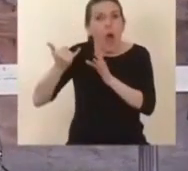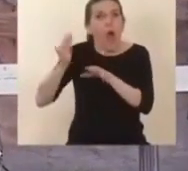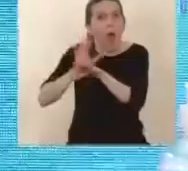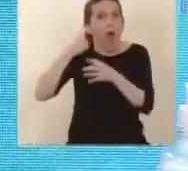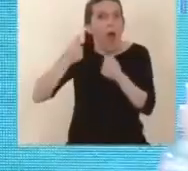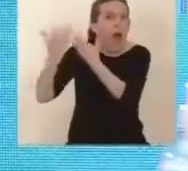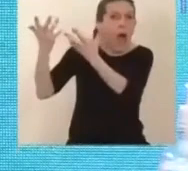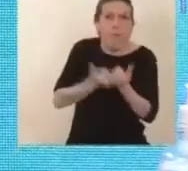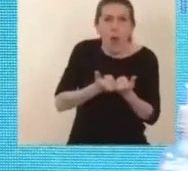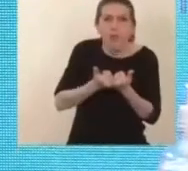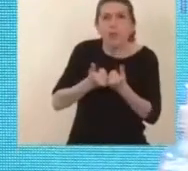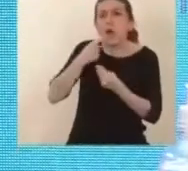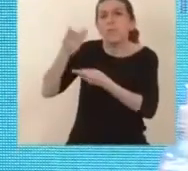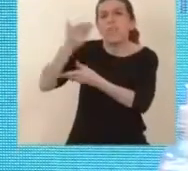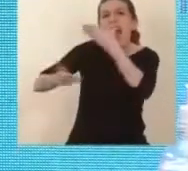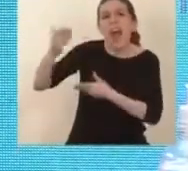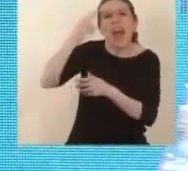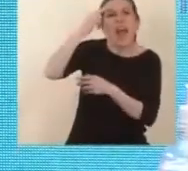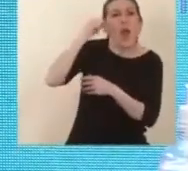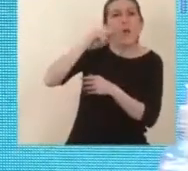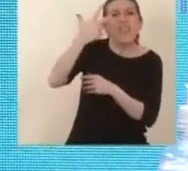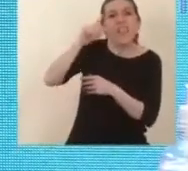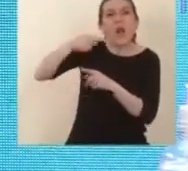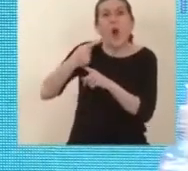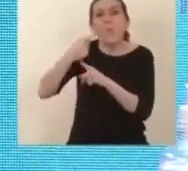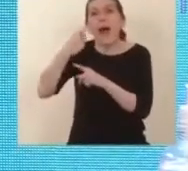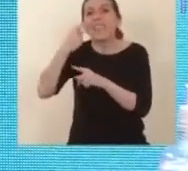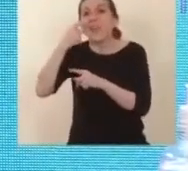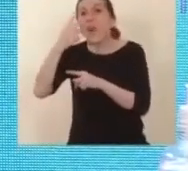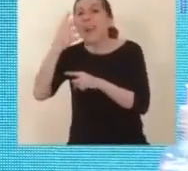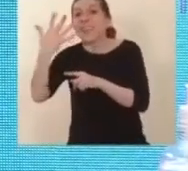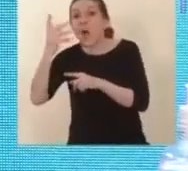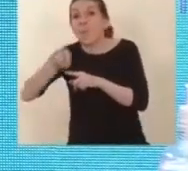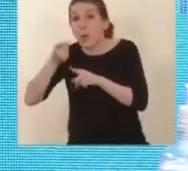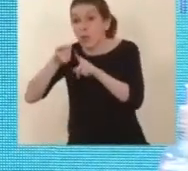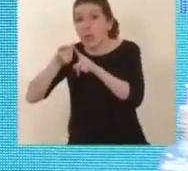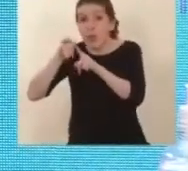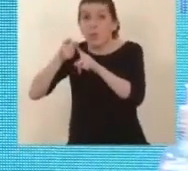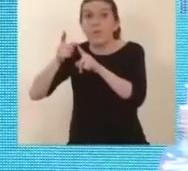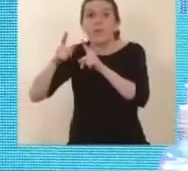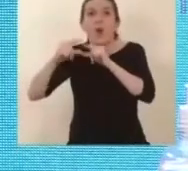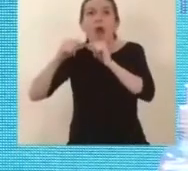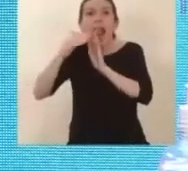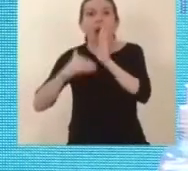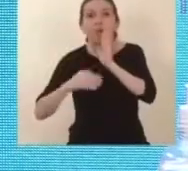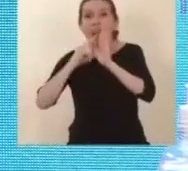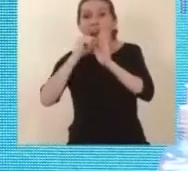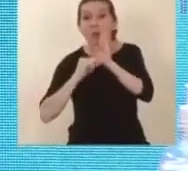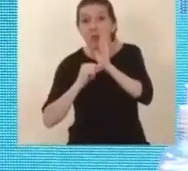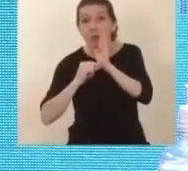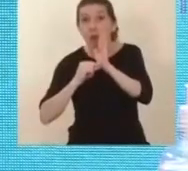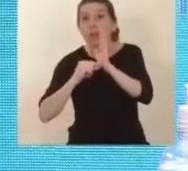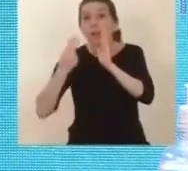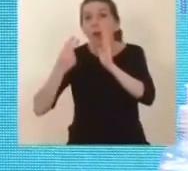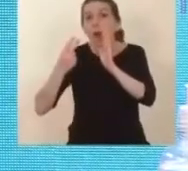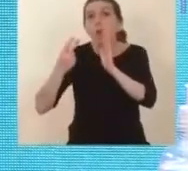total com a troca de 93,55%, o que, devido às cláusulas de ação coletiva, eleva o percentual reestruturado para 99